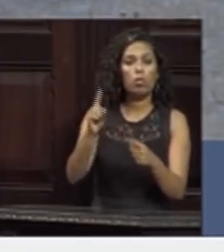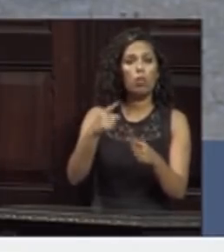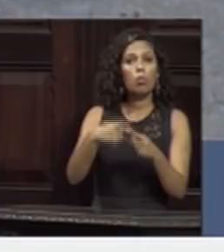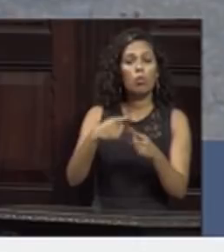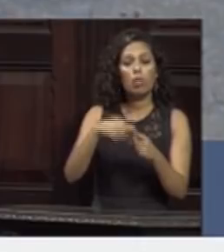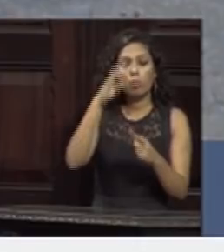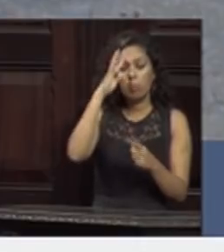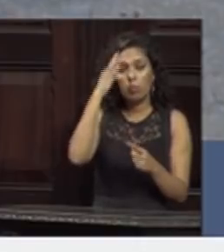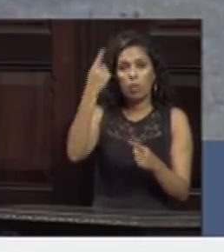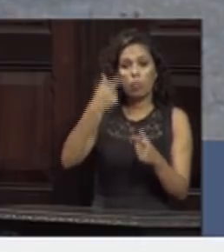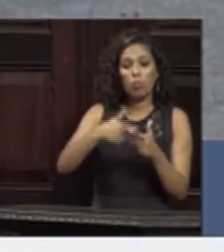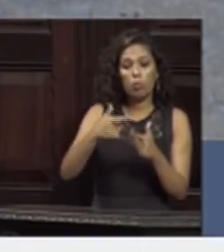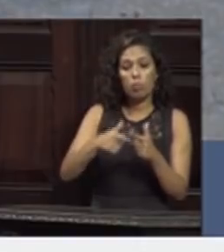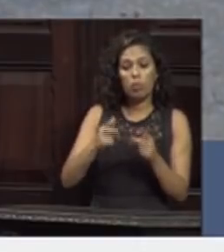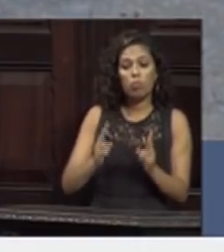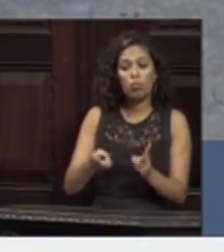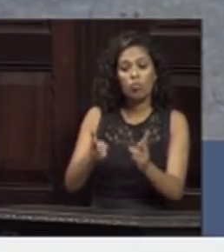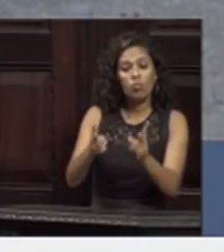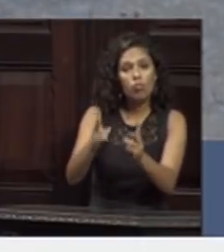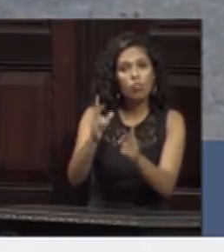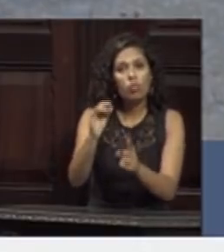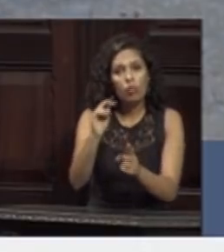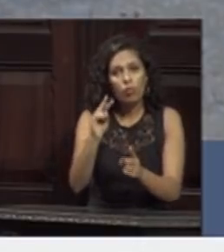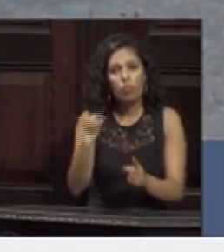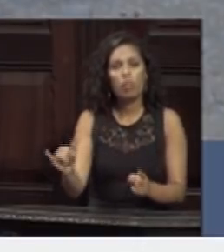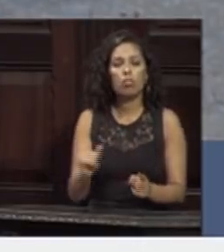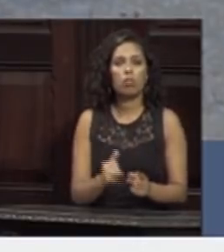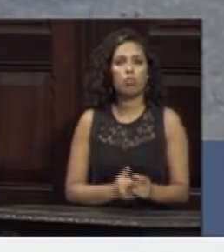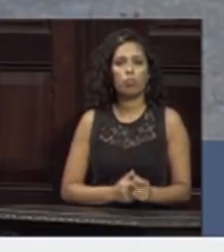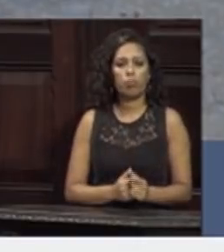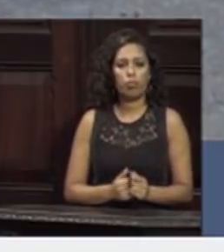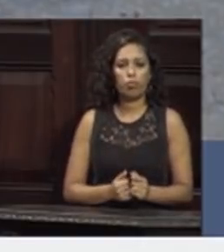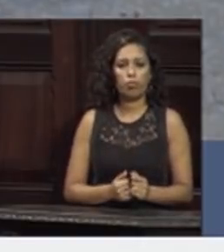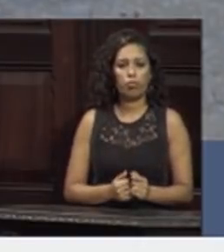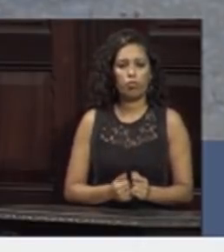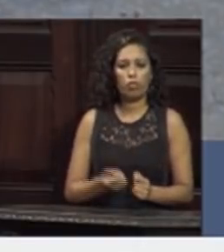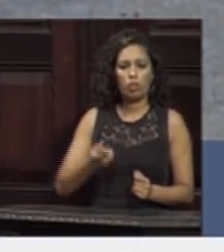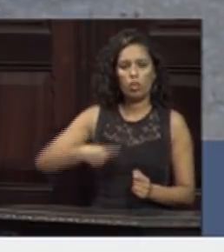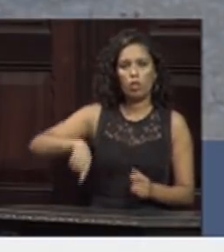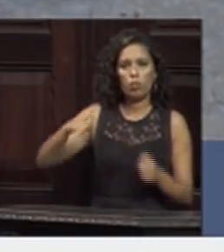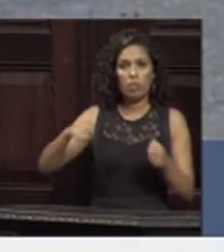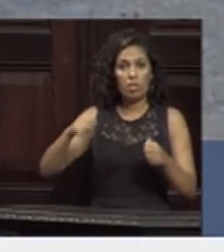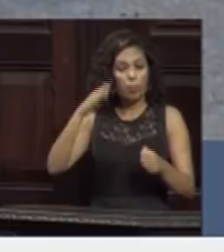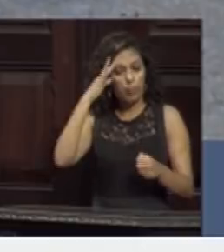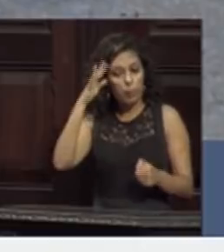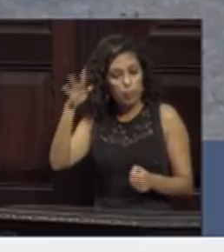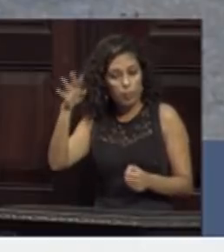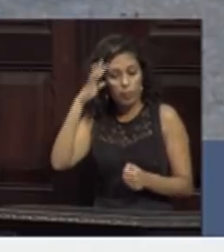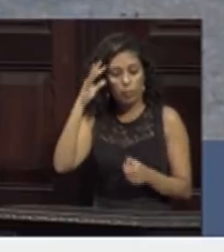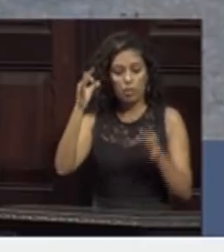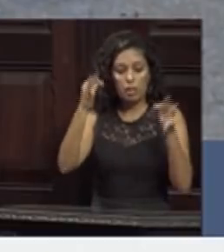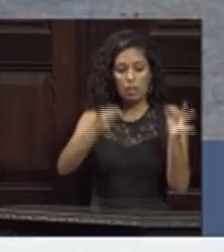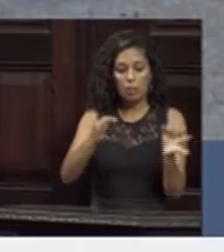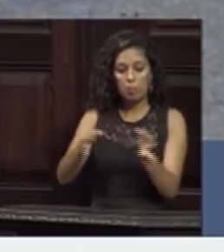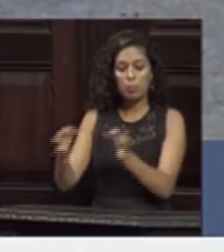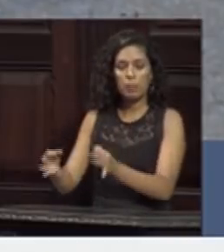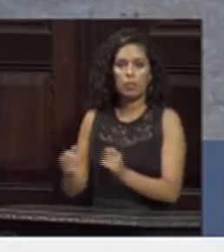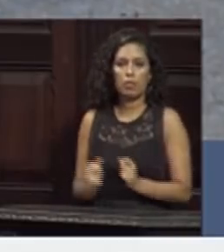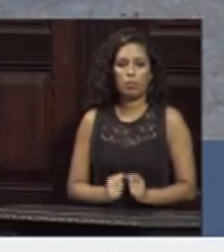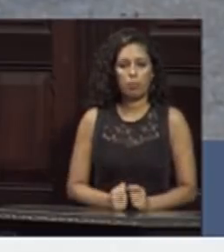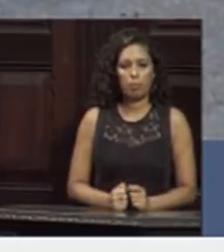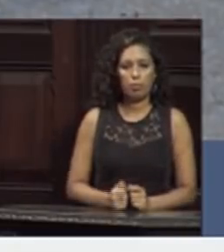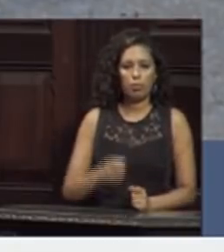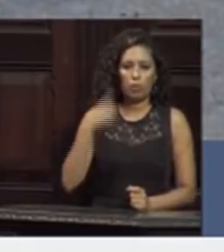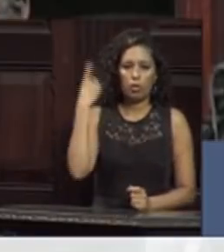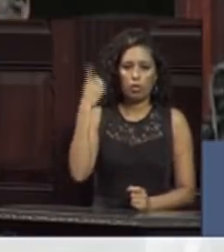querem confiar e investir no Rio de Janeiro, contando mais uma vez com a bom senso e diligência de Vossa Senhoria, Vossa Excelência.